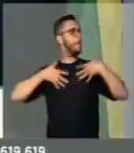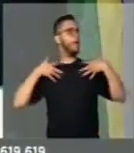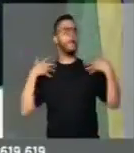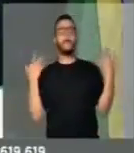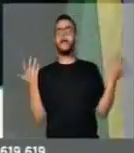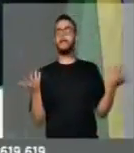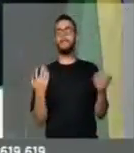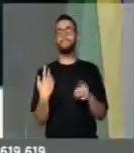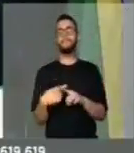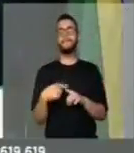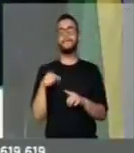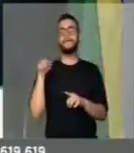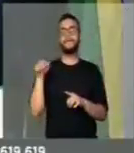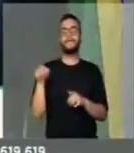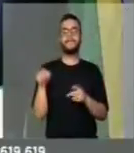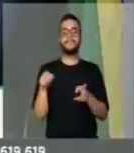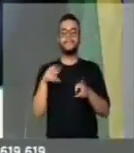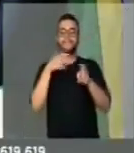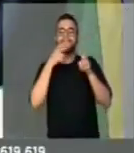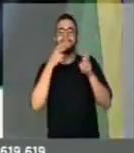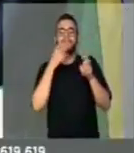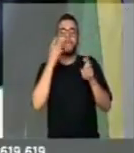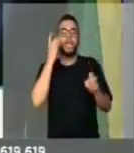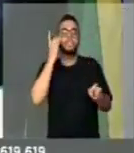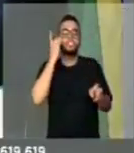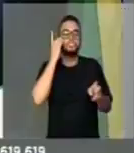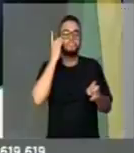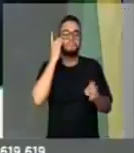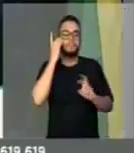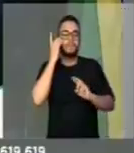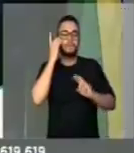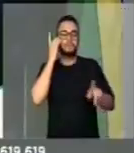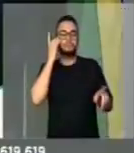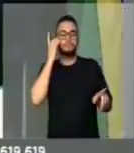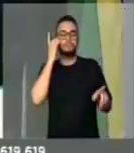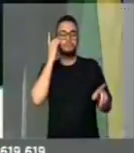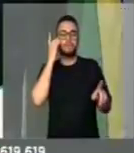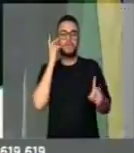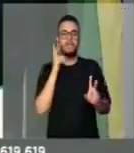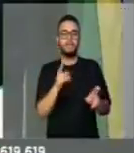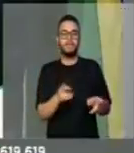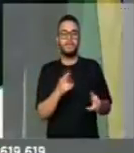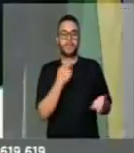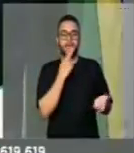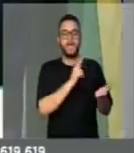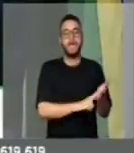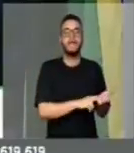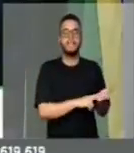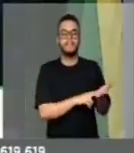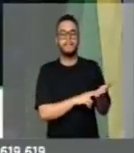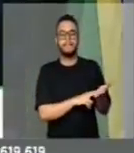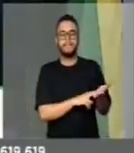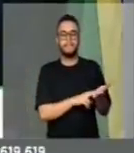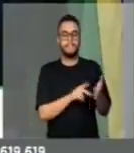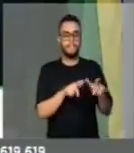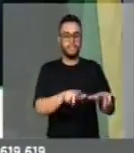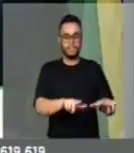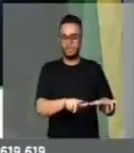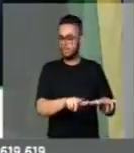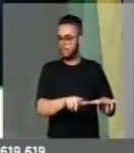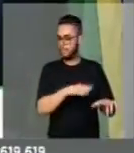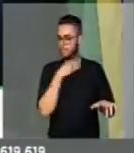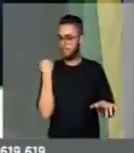Porque viram que aquilo não era uma carta à nação, mas um atestado de óbito. Aquela carta de ontem,